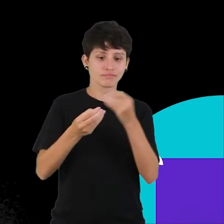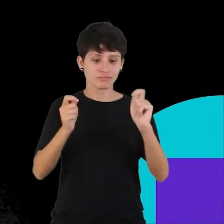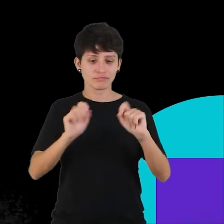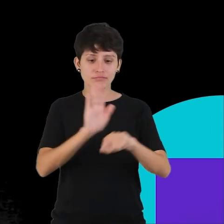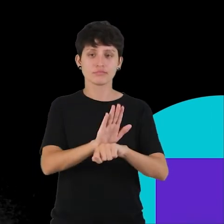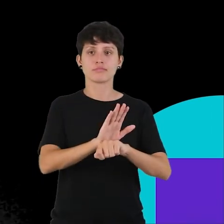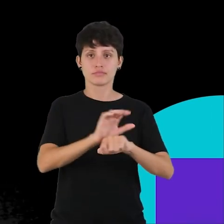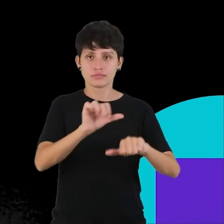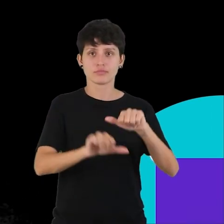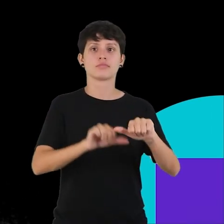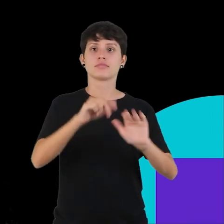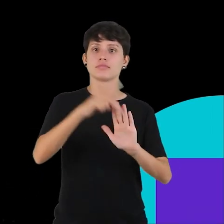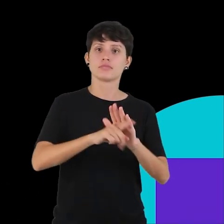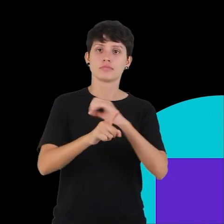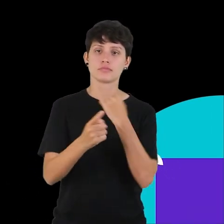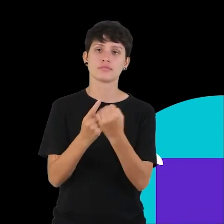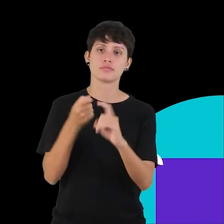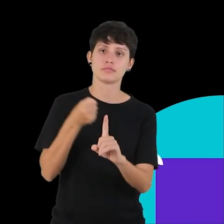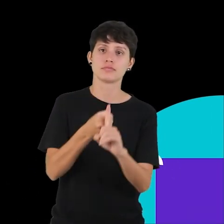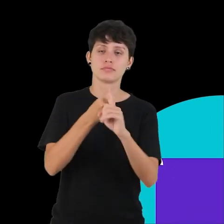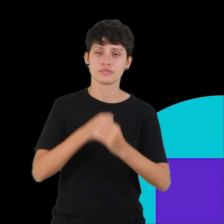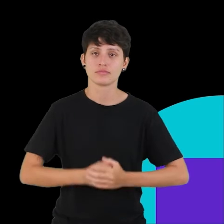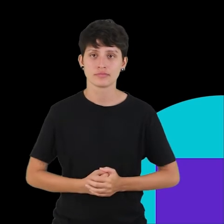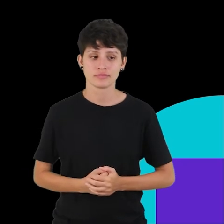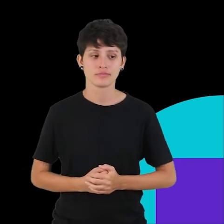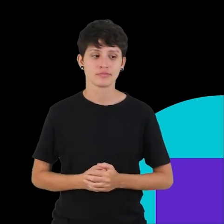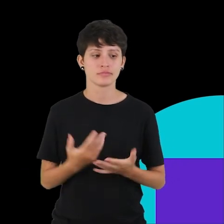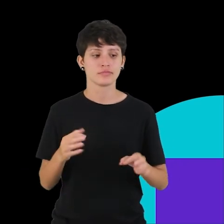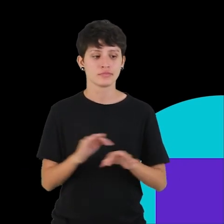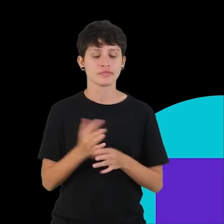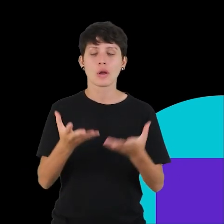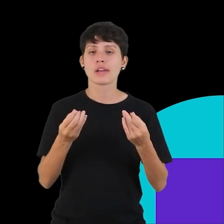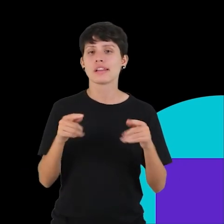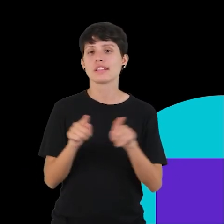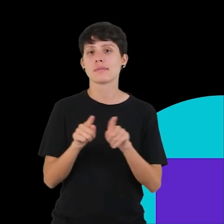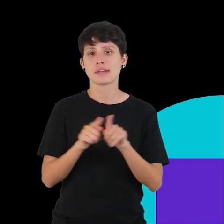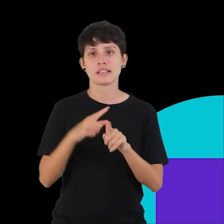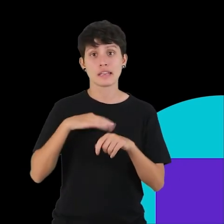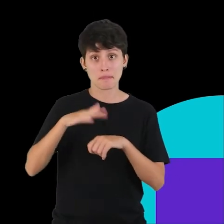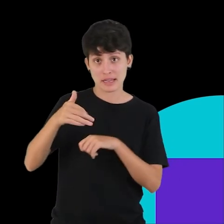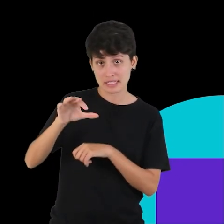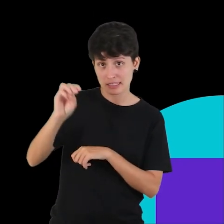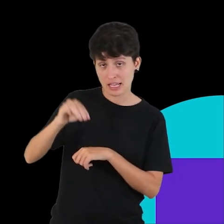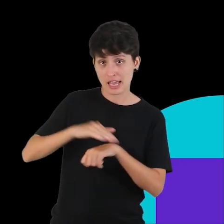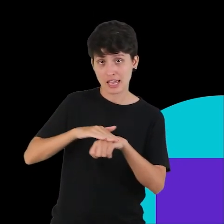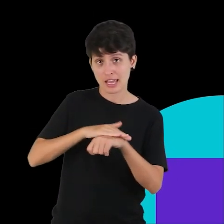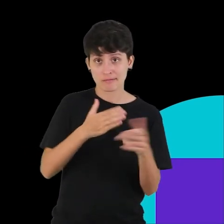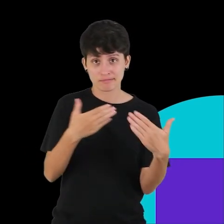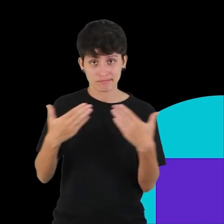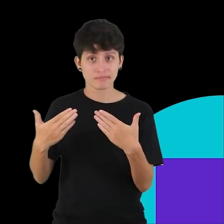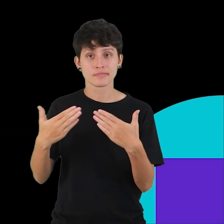de equilíbrio. Entender essas relações é muito importante para a gente ver sistemas, porque às vezes um sistema está numa relação